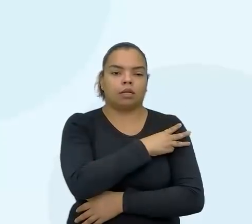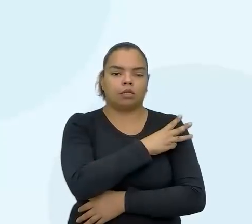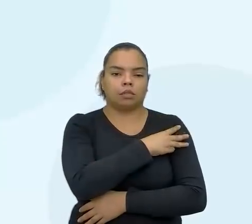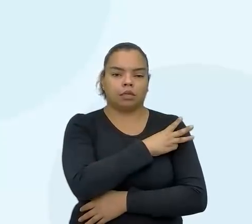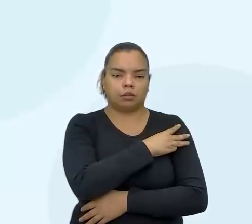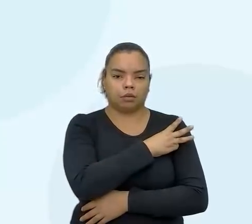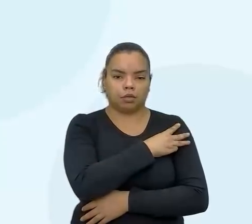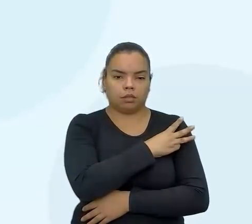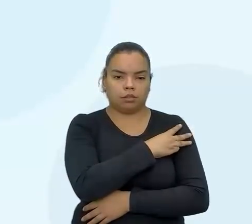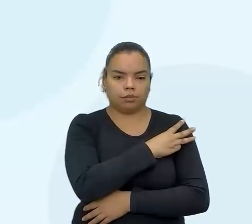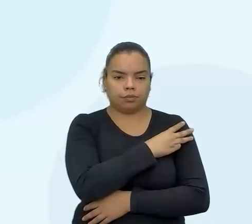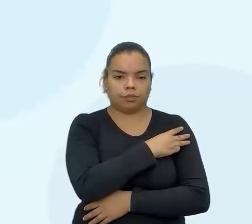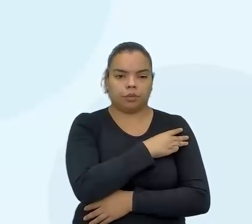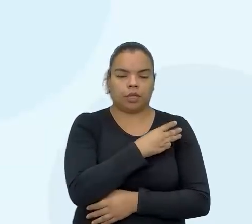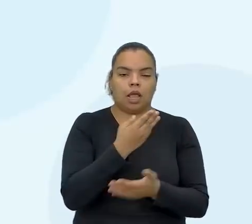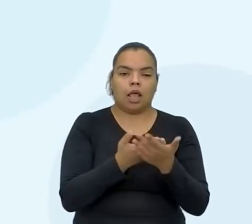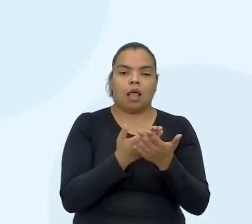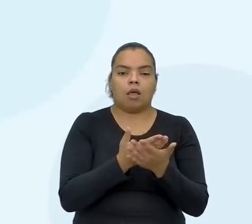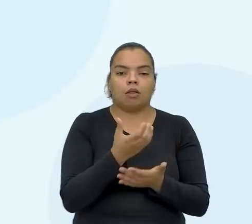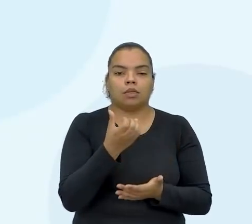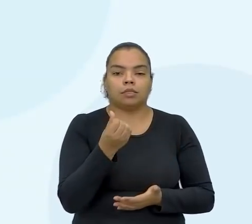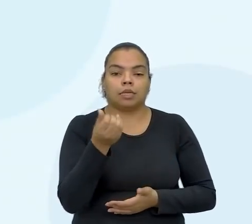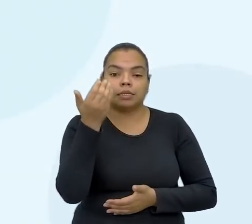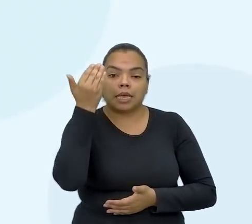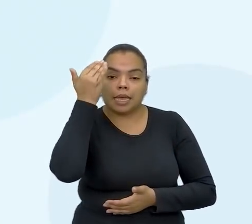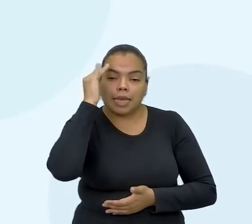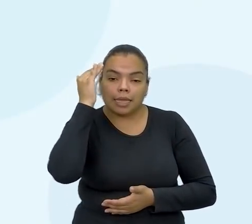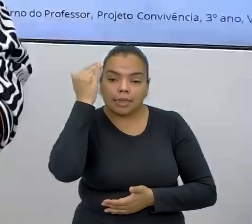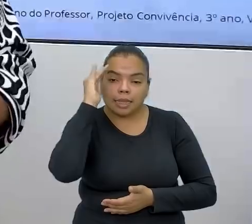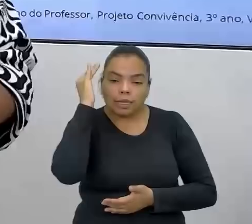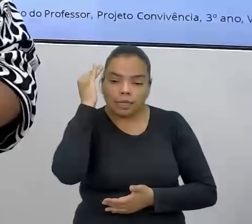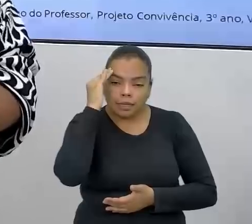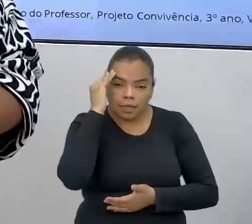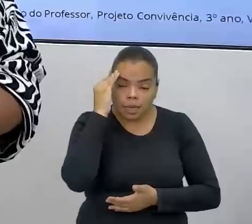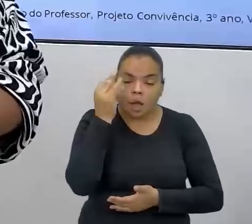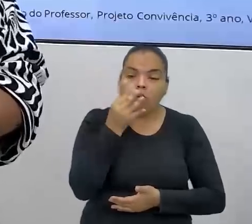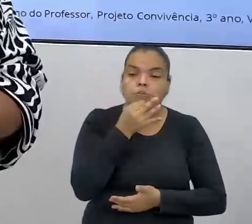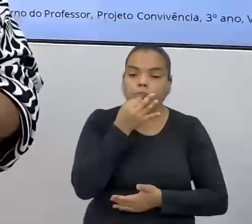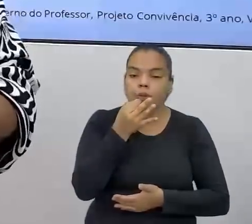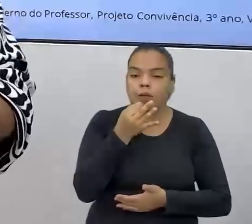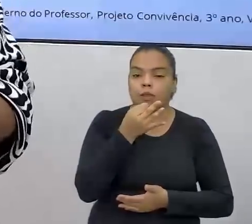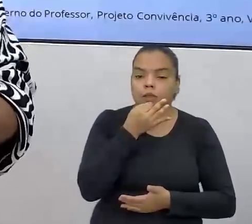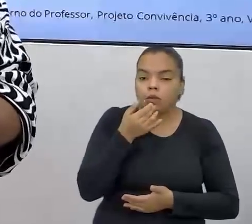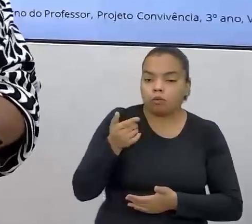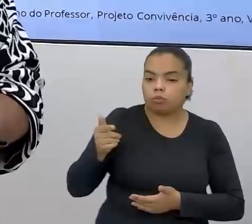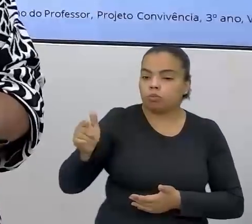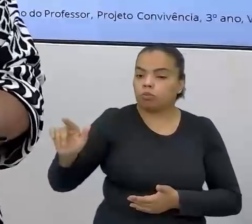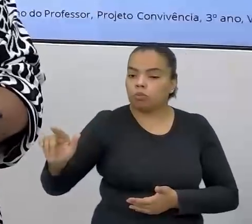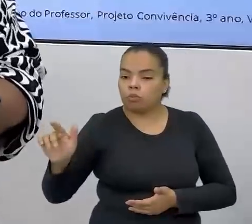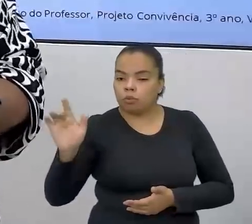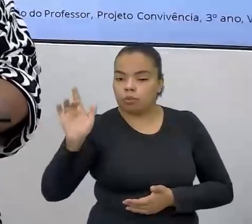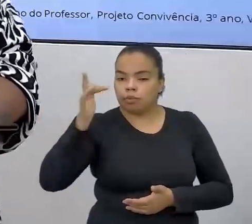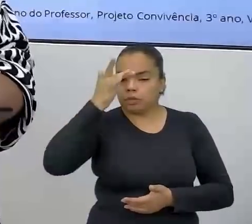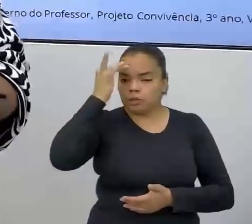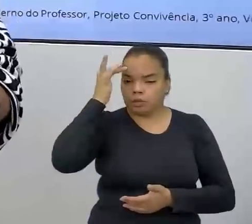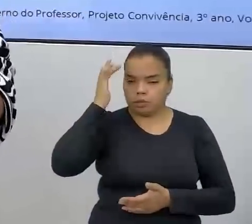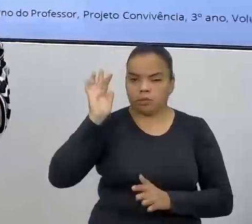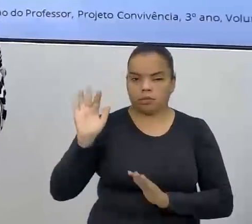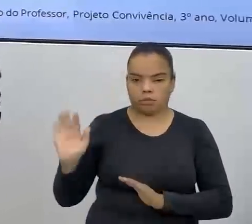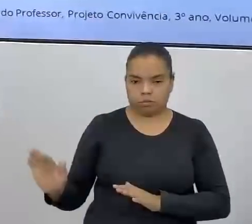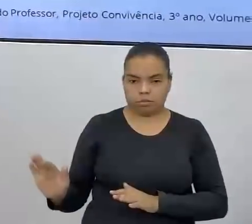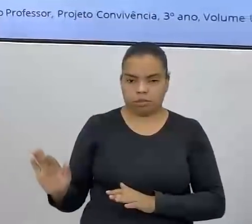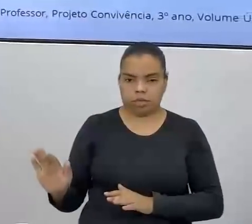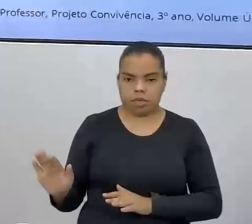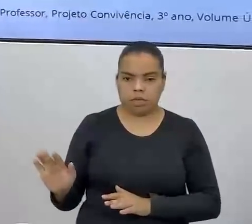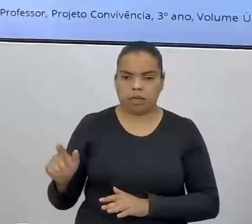terceiro ano? A aula 6, o compreender o ponto de vista do outro. Então, como a gente colocou, o material ele tem uma